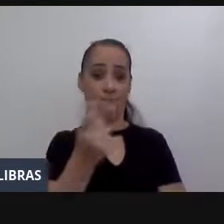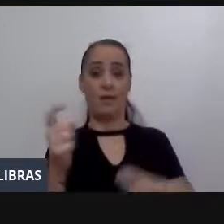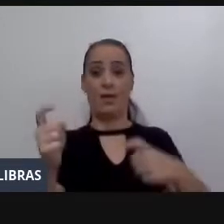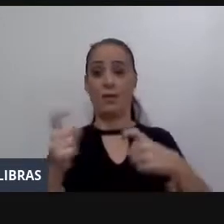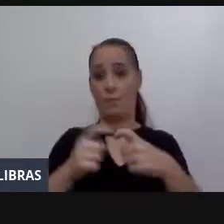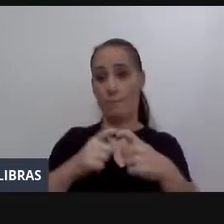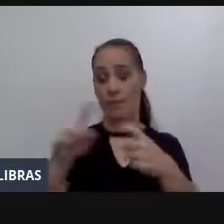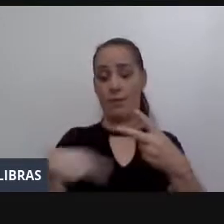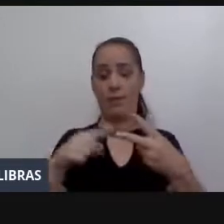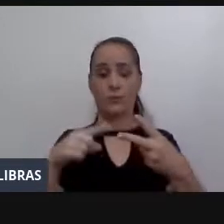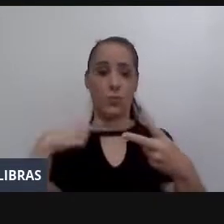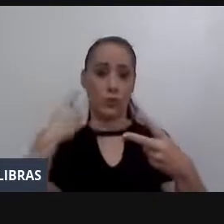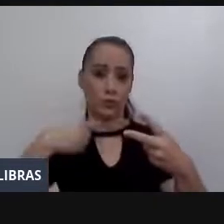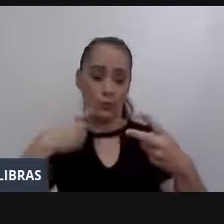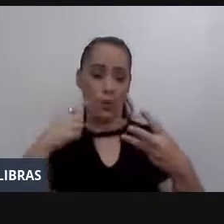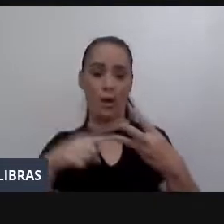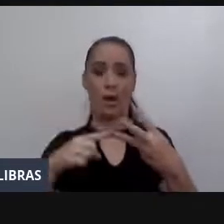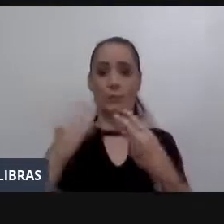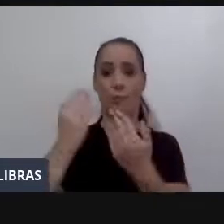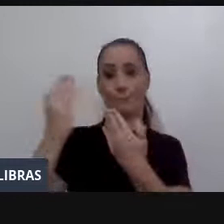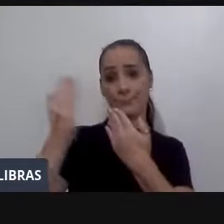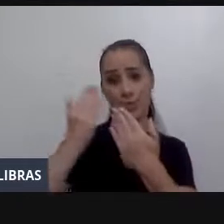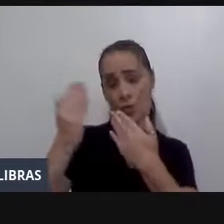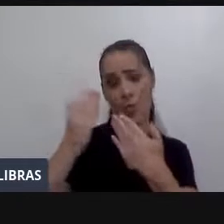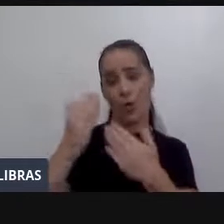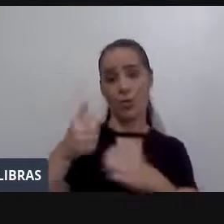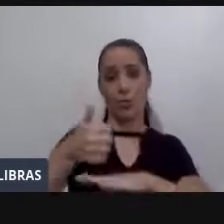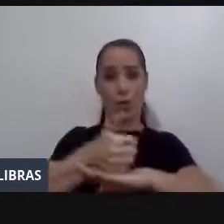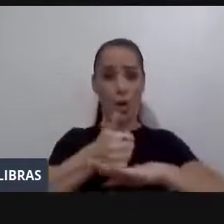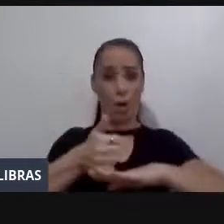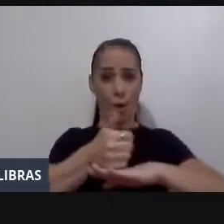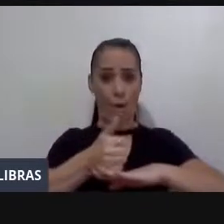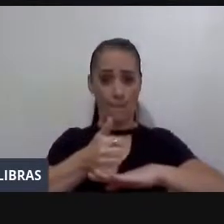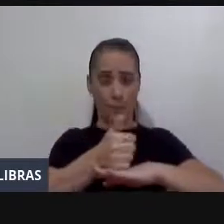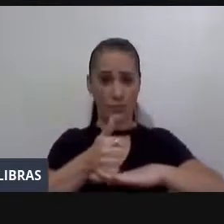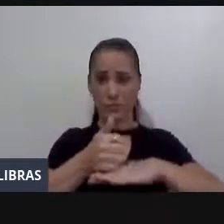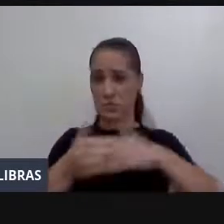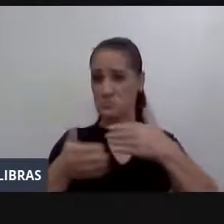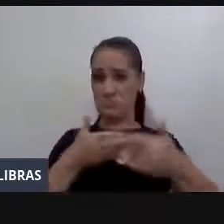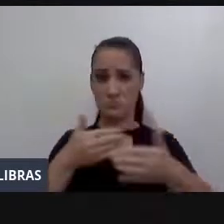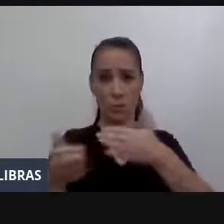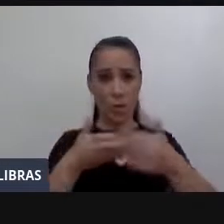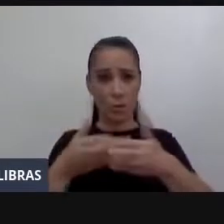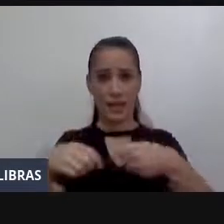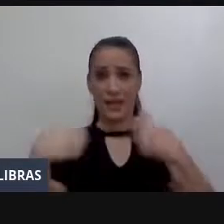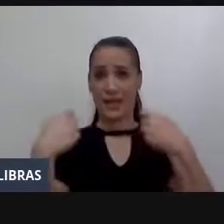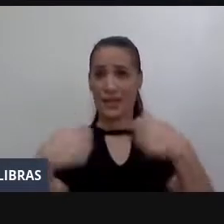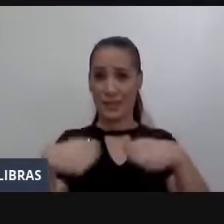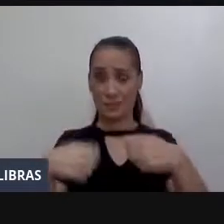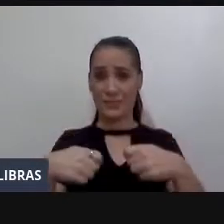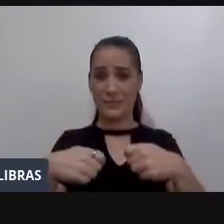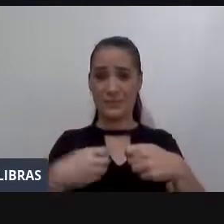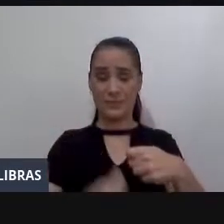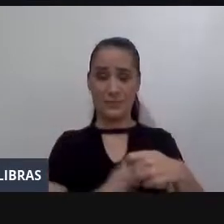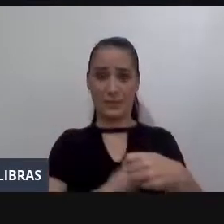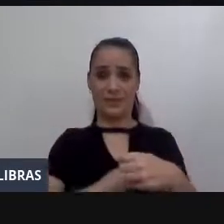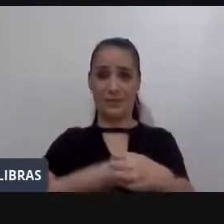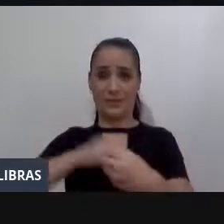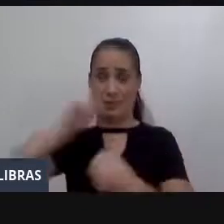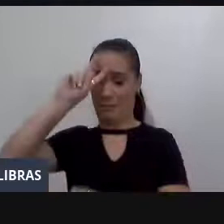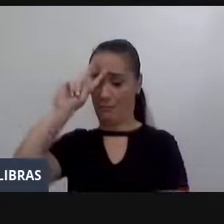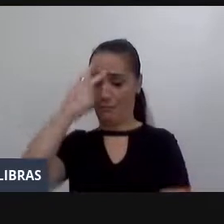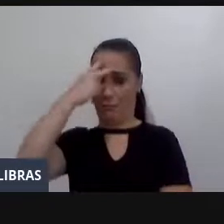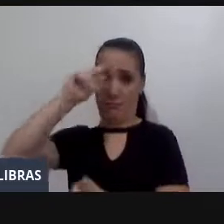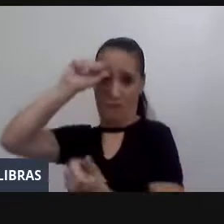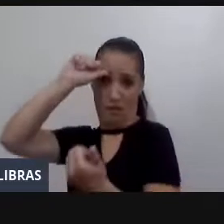advogado, psicólogo, qualquer profissional, que ele tem que se reinventar, ela diz, é injusto.